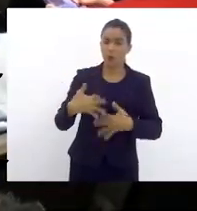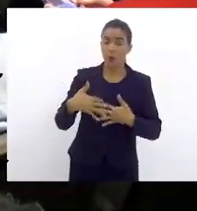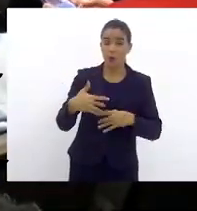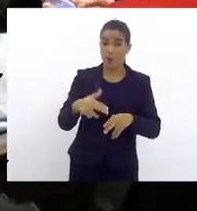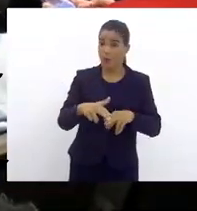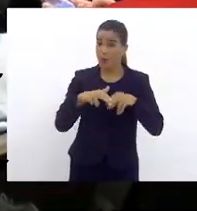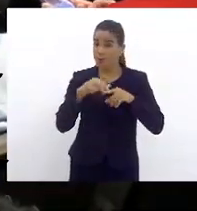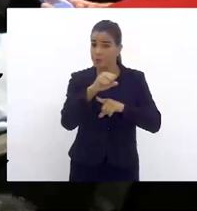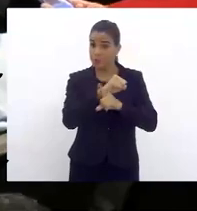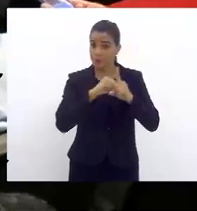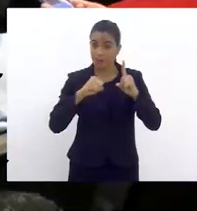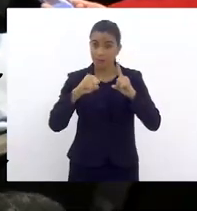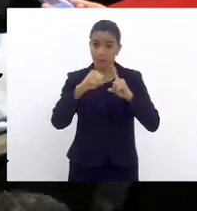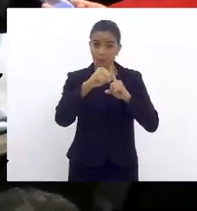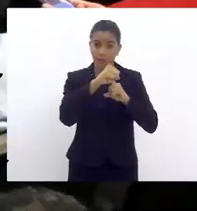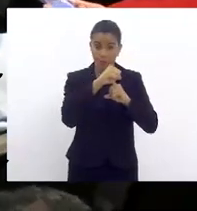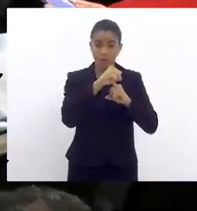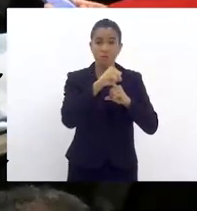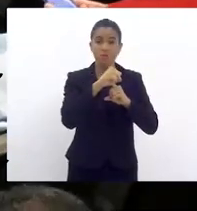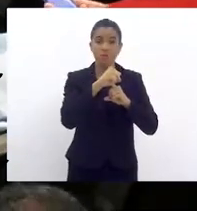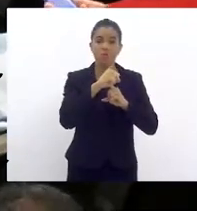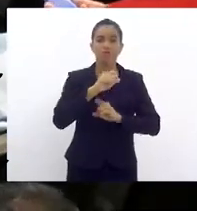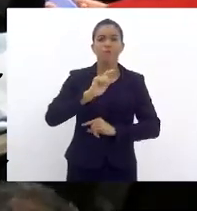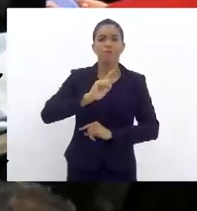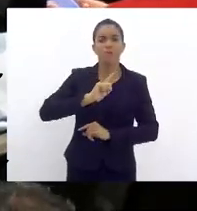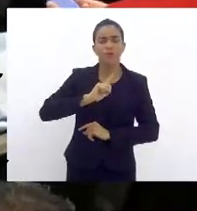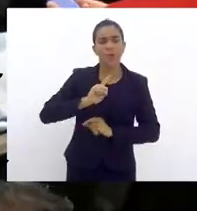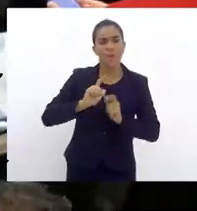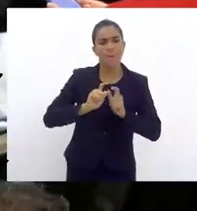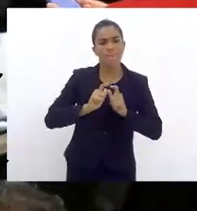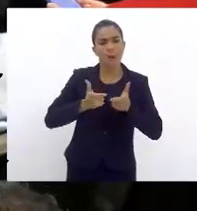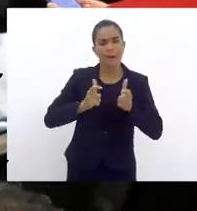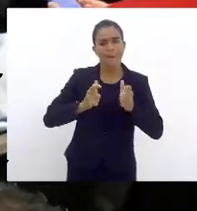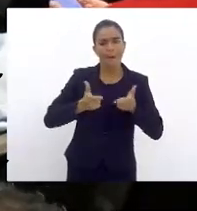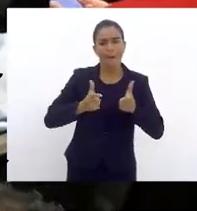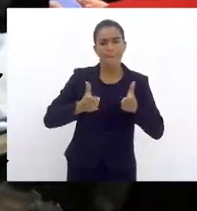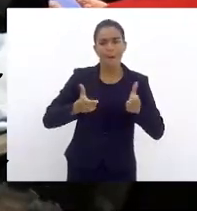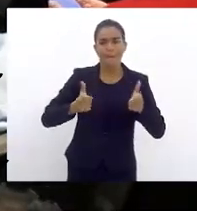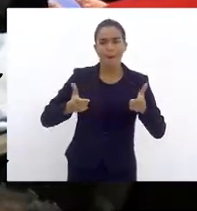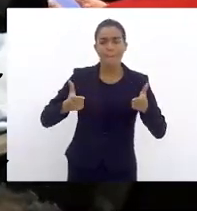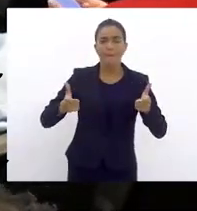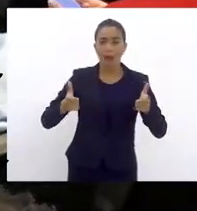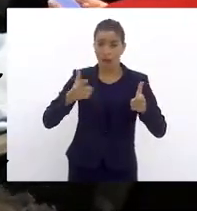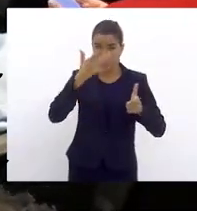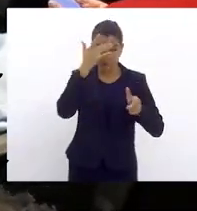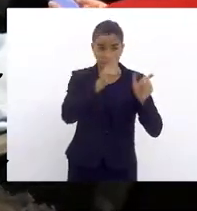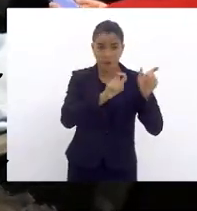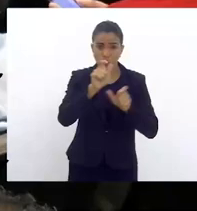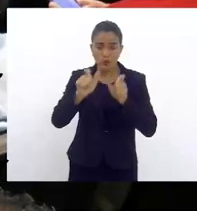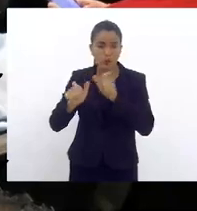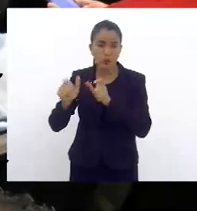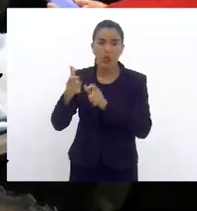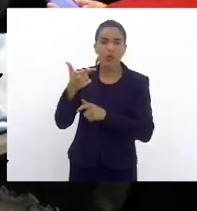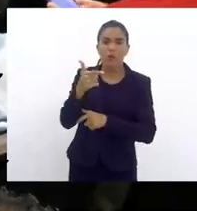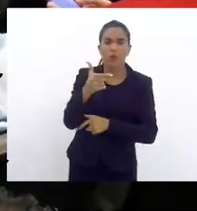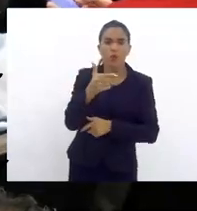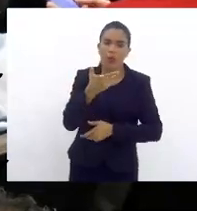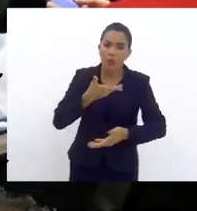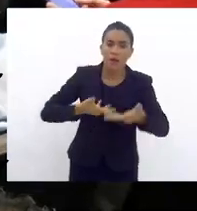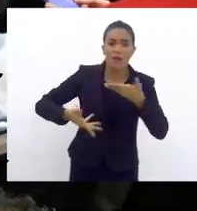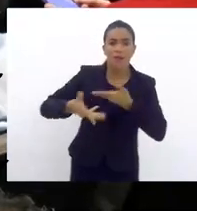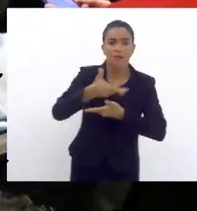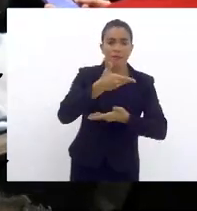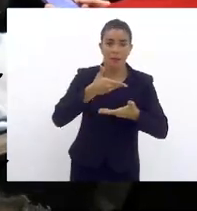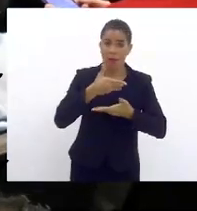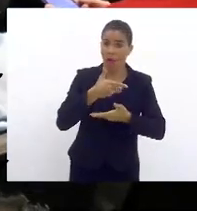sociedade tem aí o aumento da do número da intolerância no Brasil aumentou em 106%